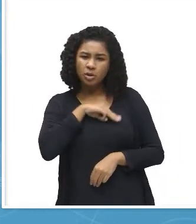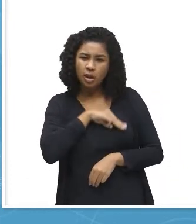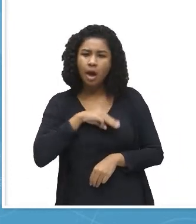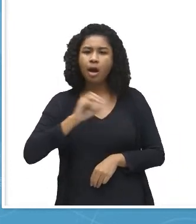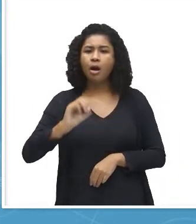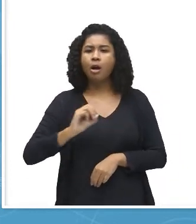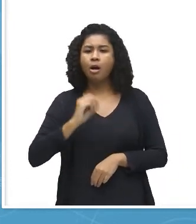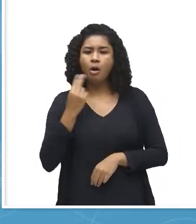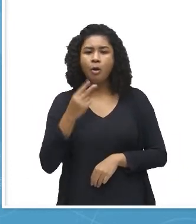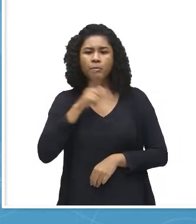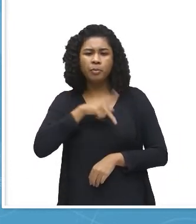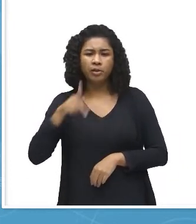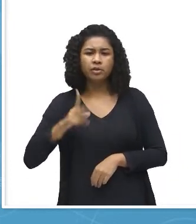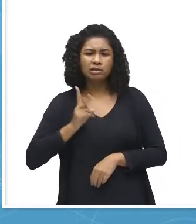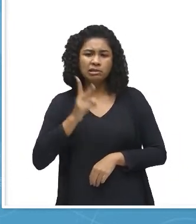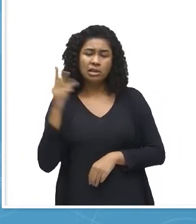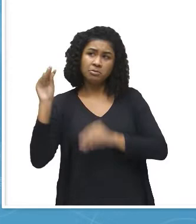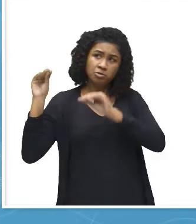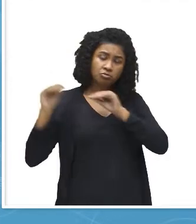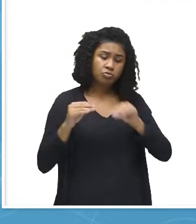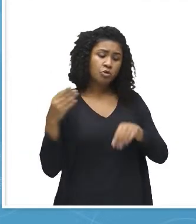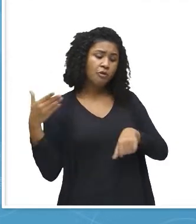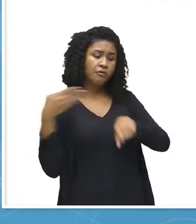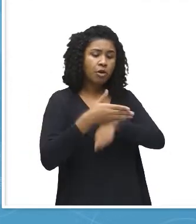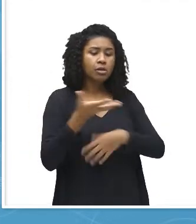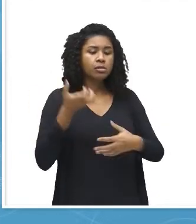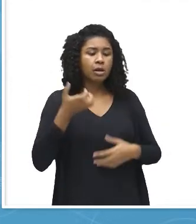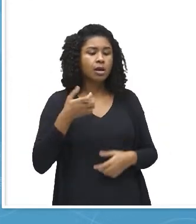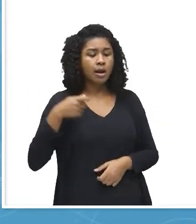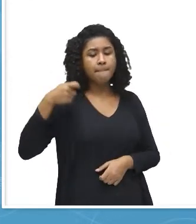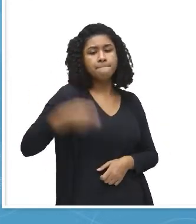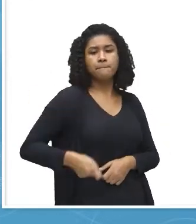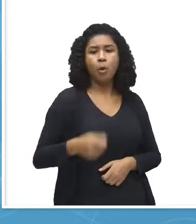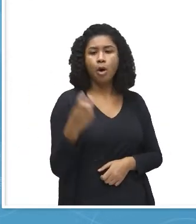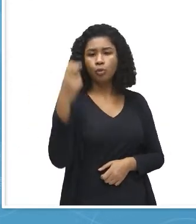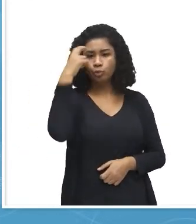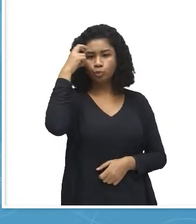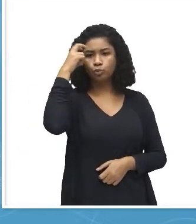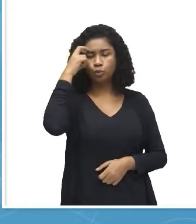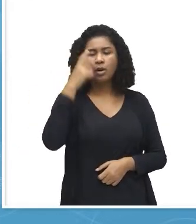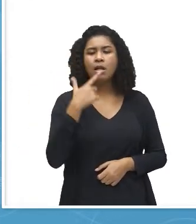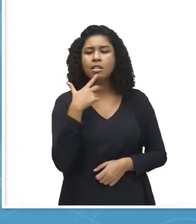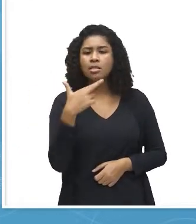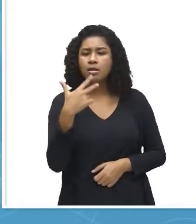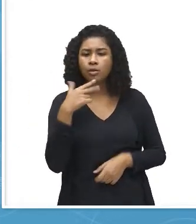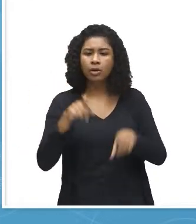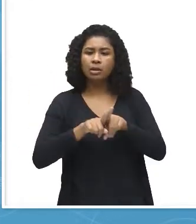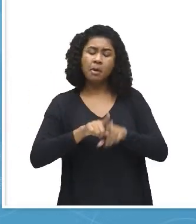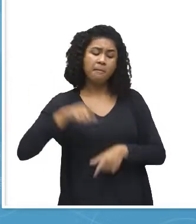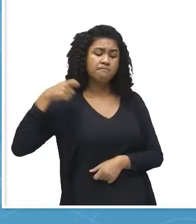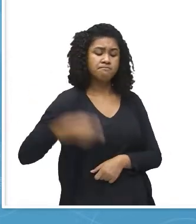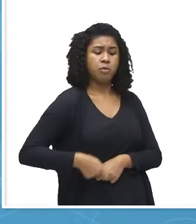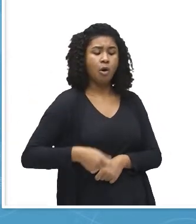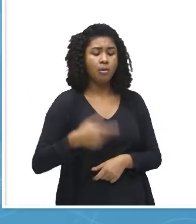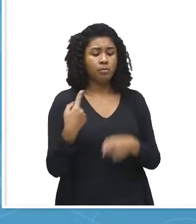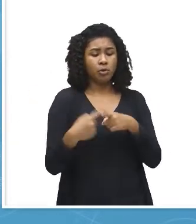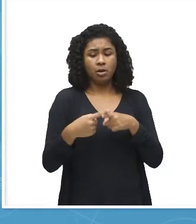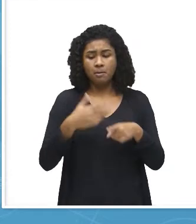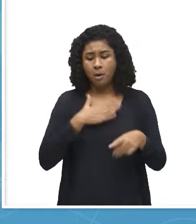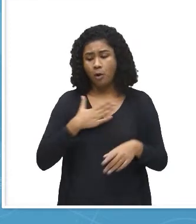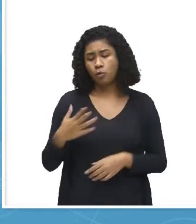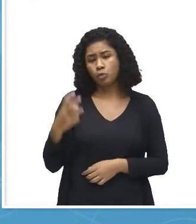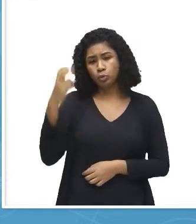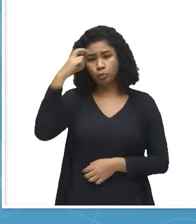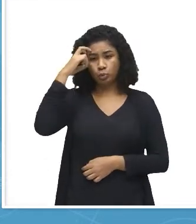várias teorias racistas que colocavam a cultura europeia como superior à cultura de outros